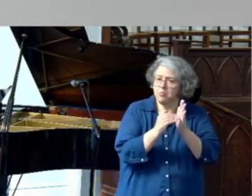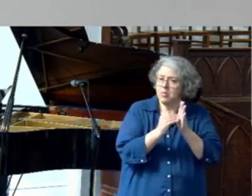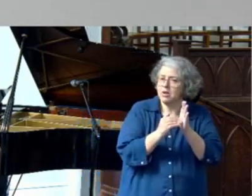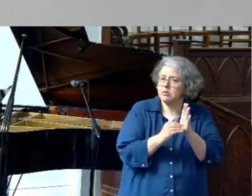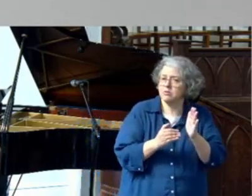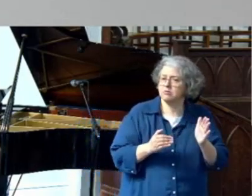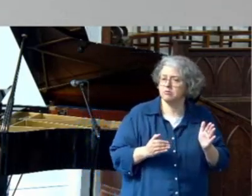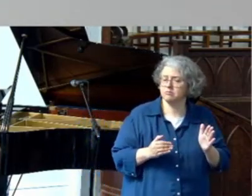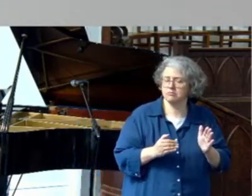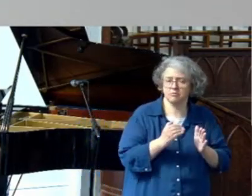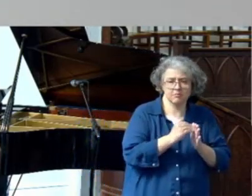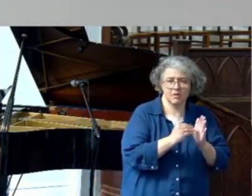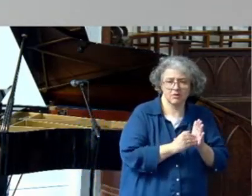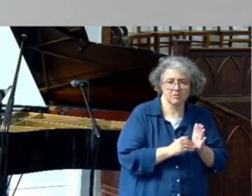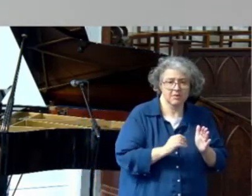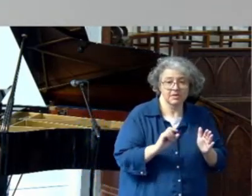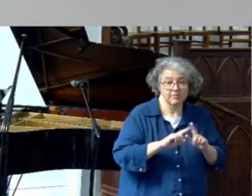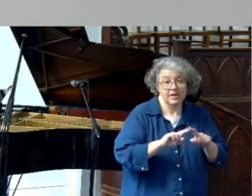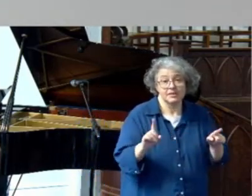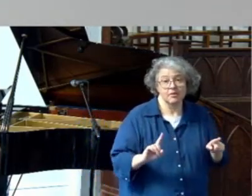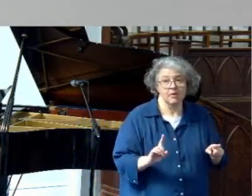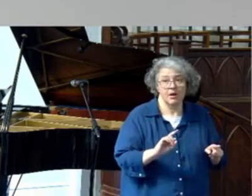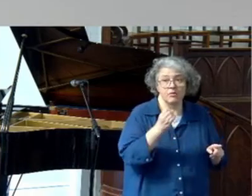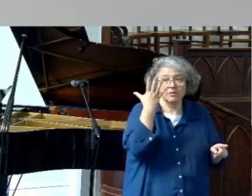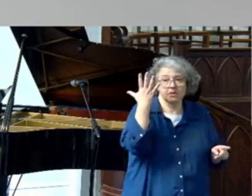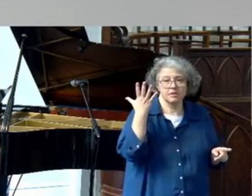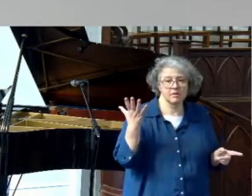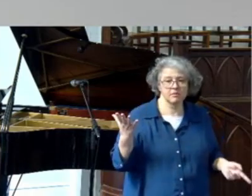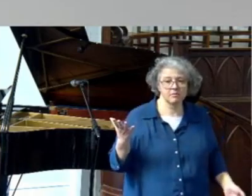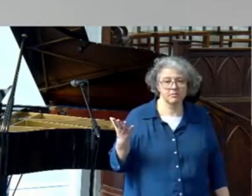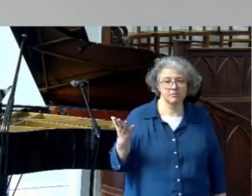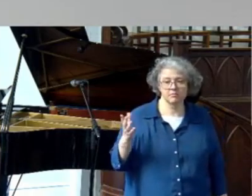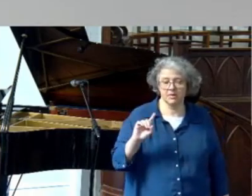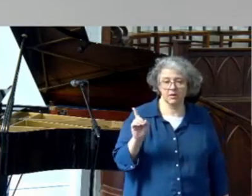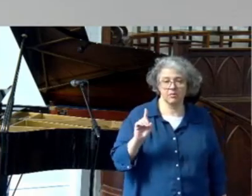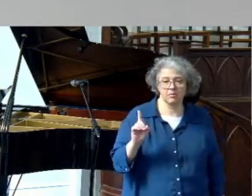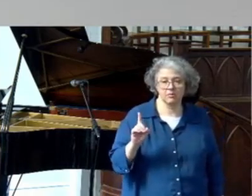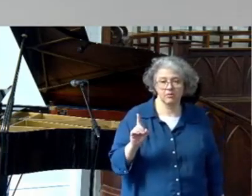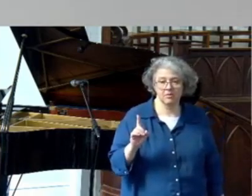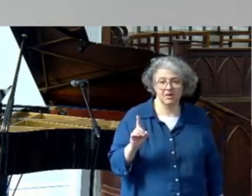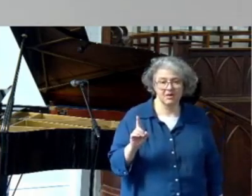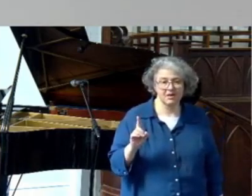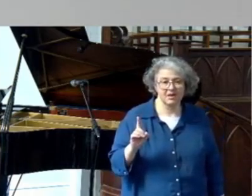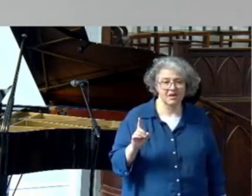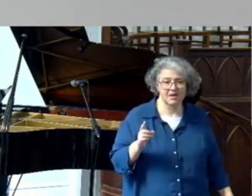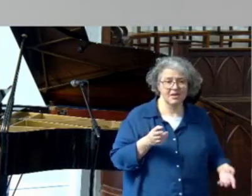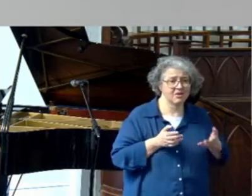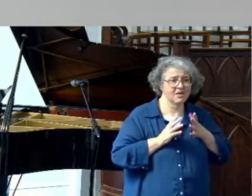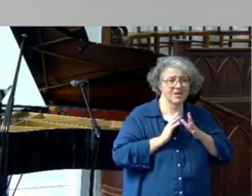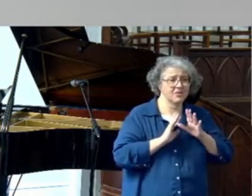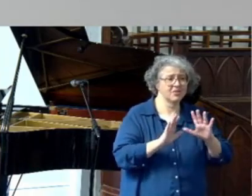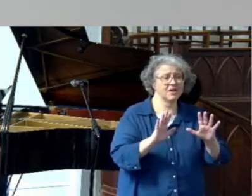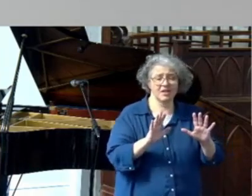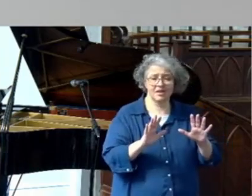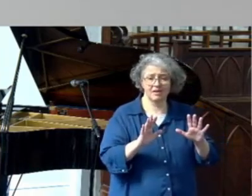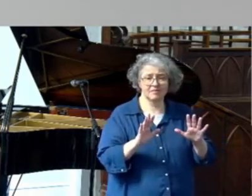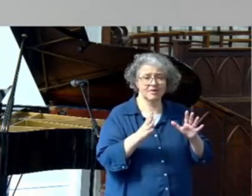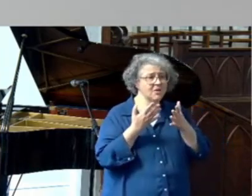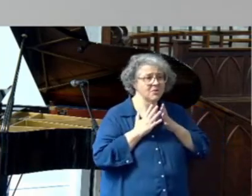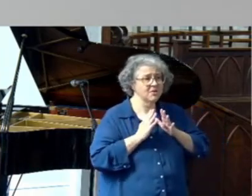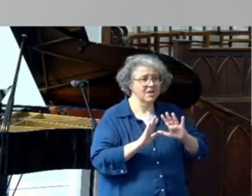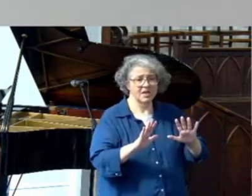não se cumpriu. Deixa eu te falar mais, nunca vai se cumprir. Eu nunca irei aos Estados Unidos, aos meus olhos, fazer o mestrado lá. Eu os fiz